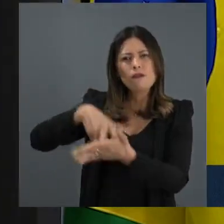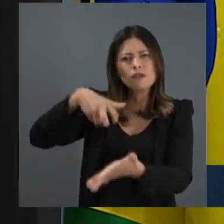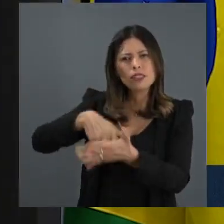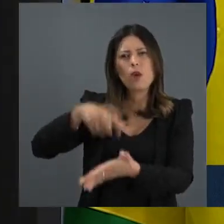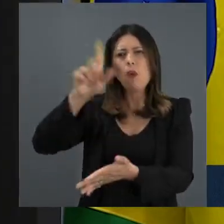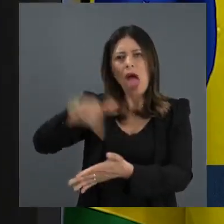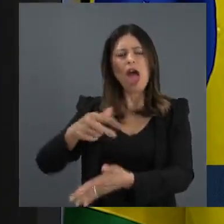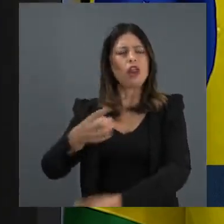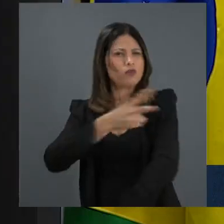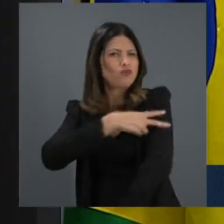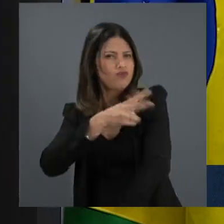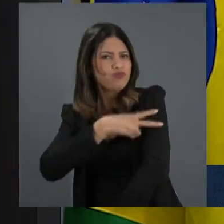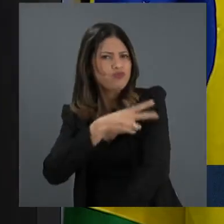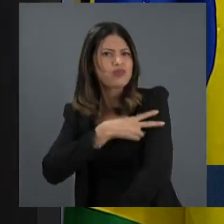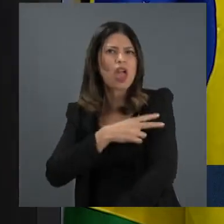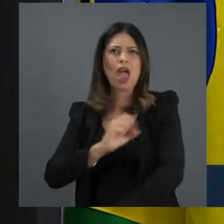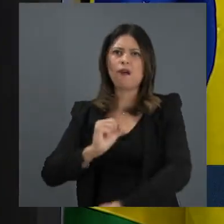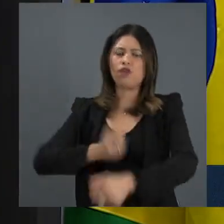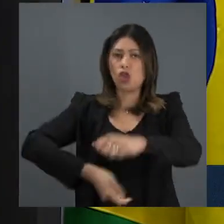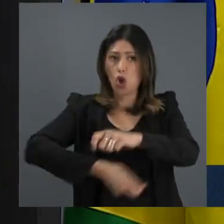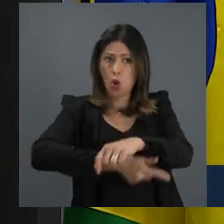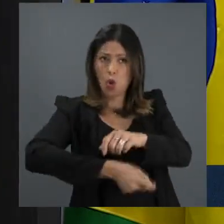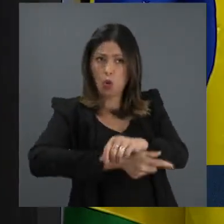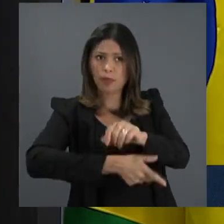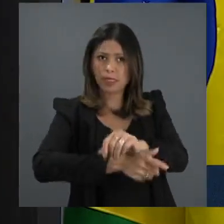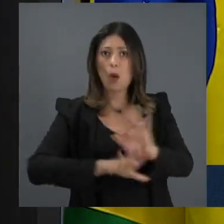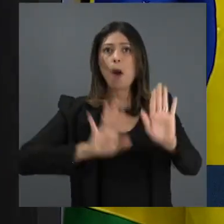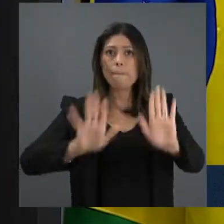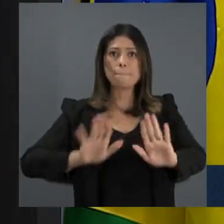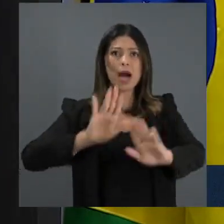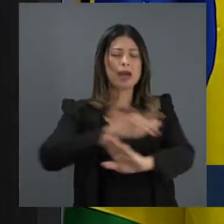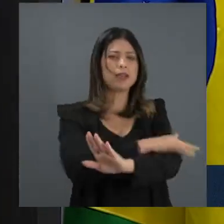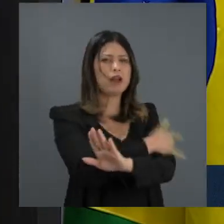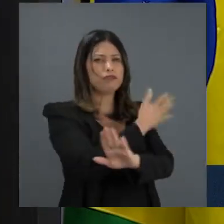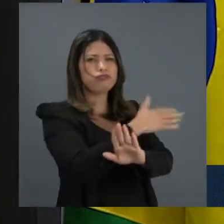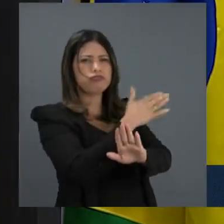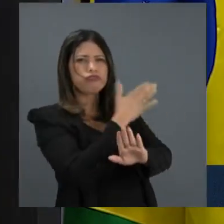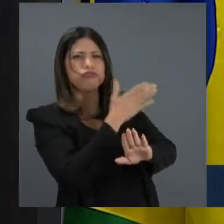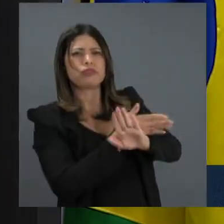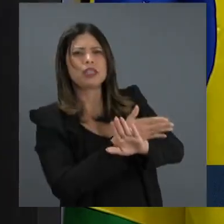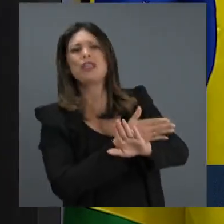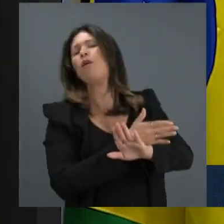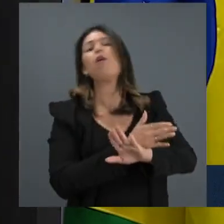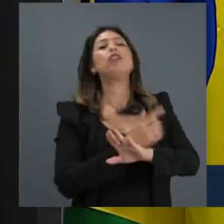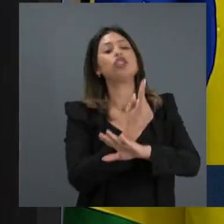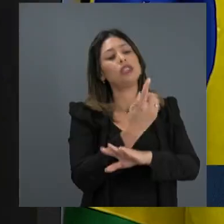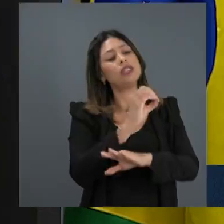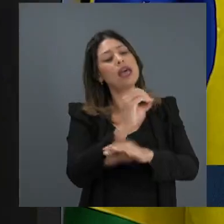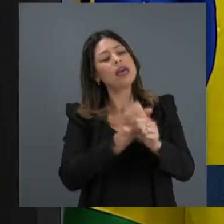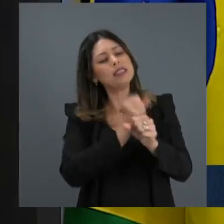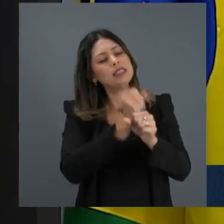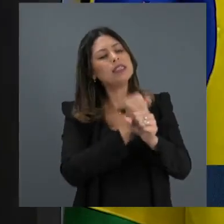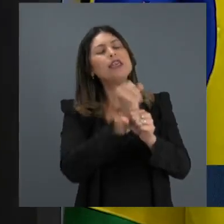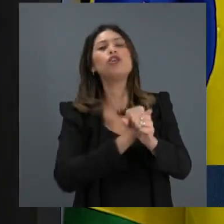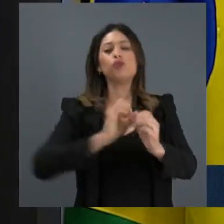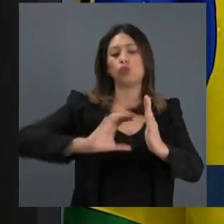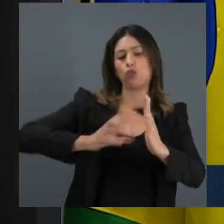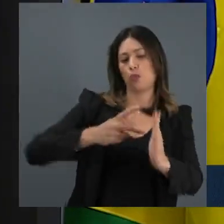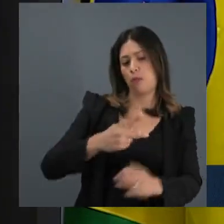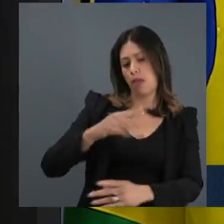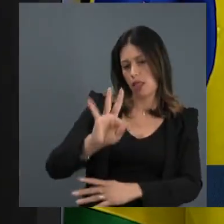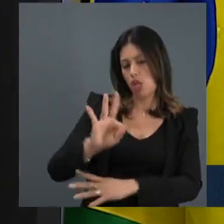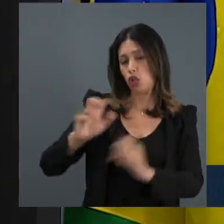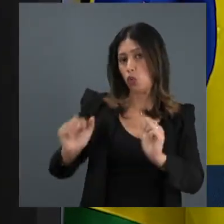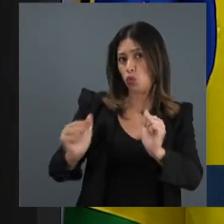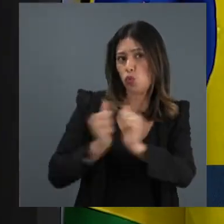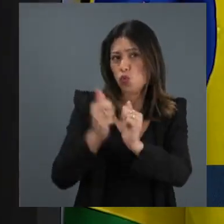país. Mas passados 10 anos, o PT e seus aliados descobriram outra mina de ouro, muito